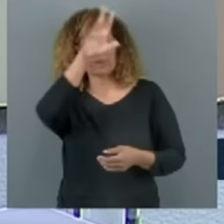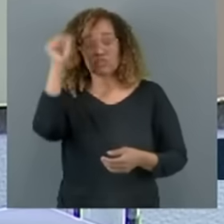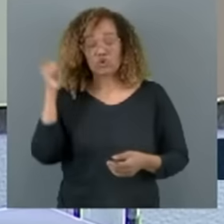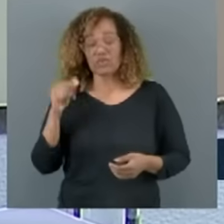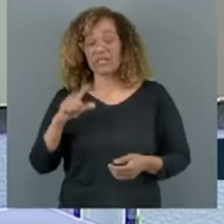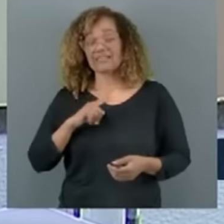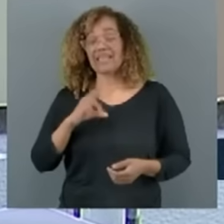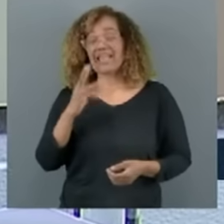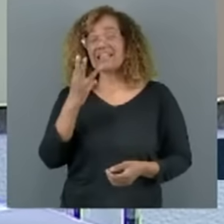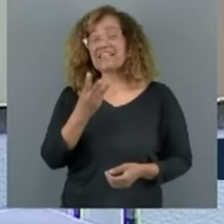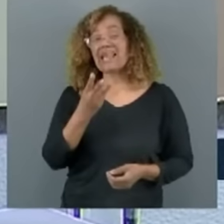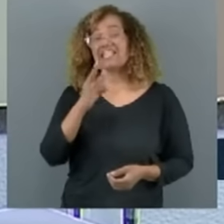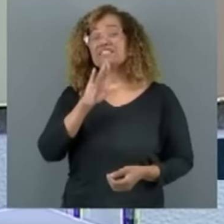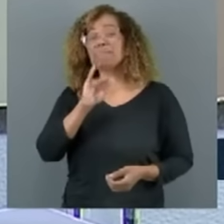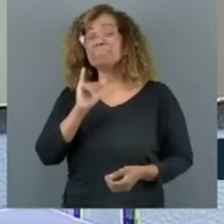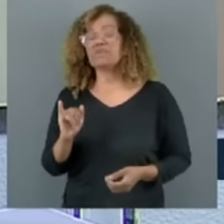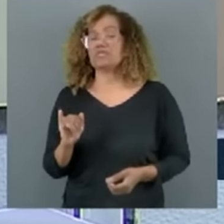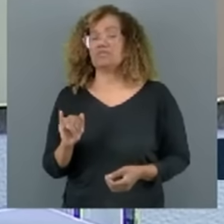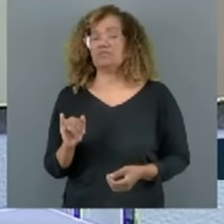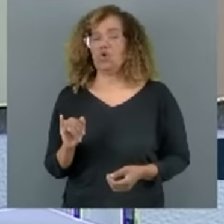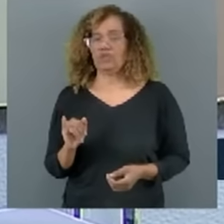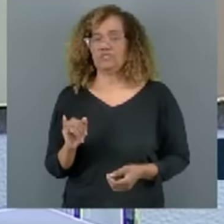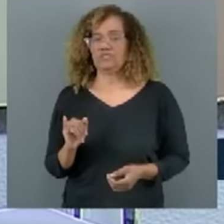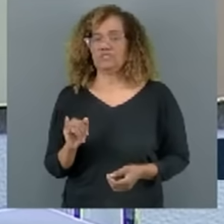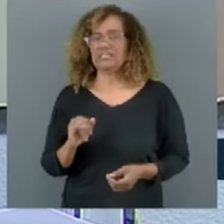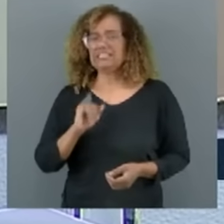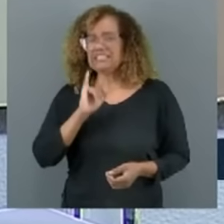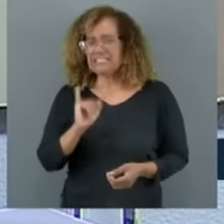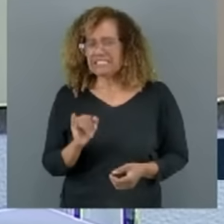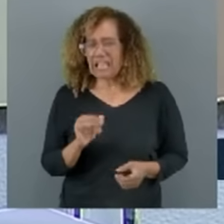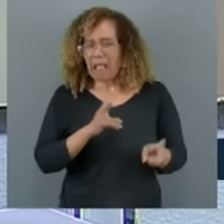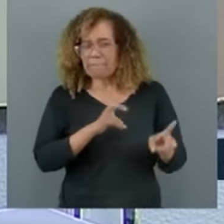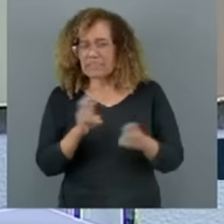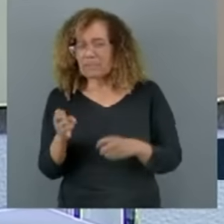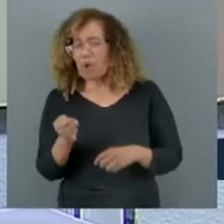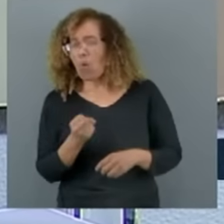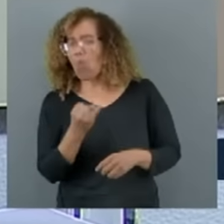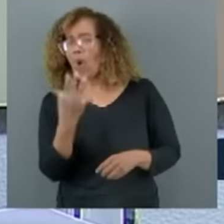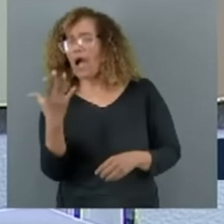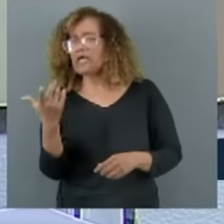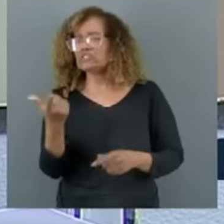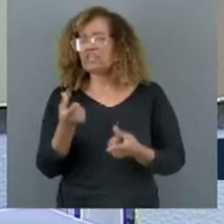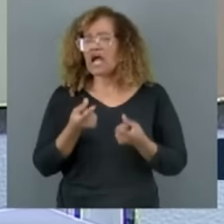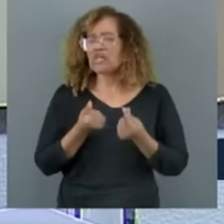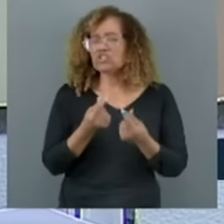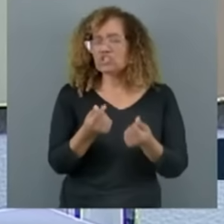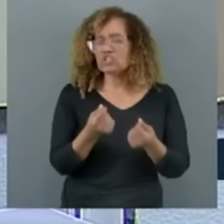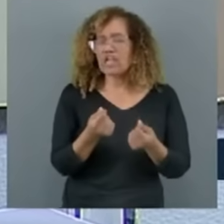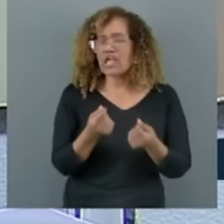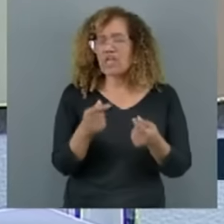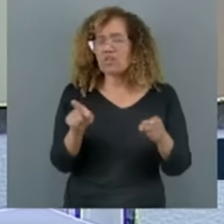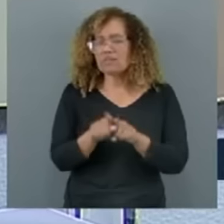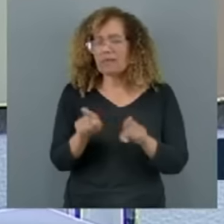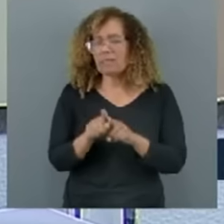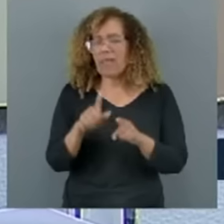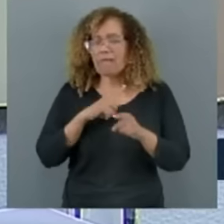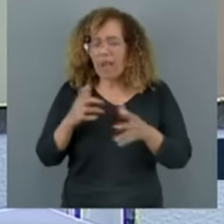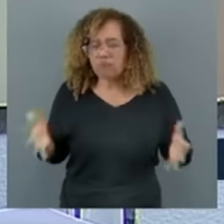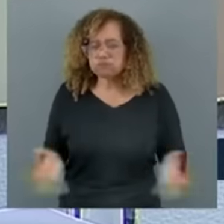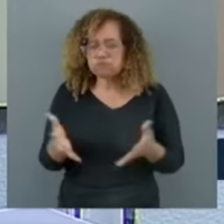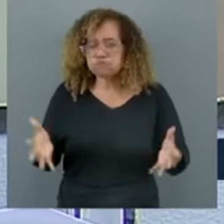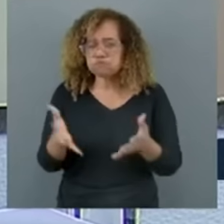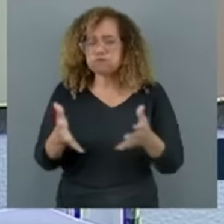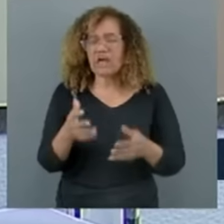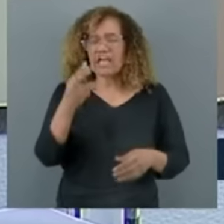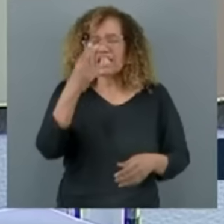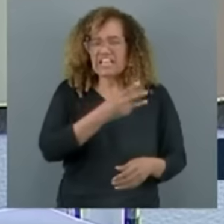bilhões. Se alguém for verificar a quantidade de dinheiro que precisa para dar escala a uma demanda de